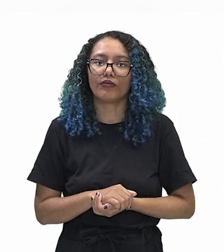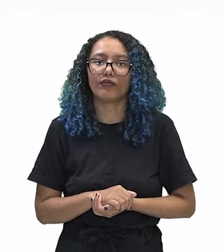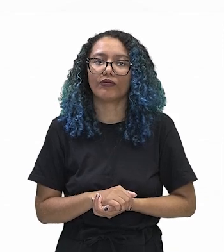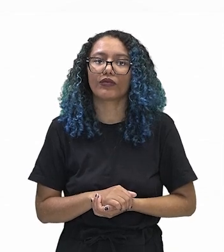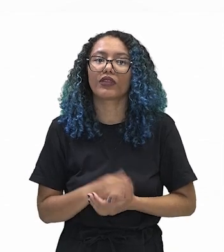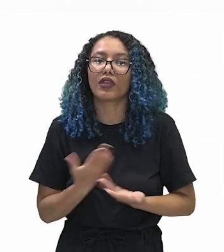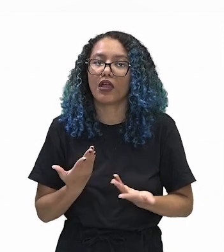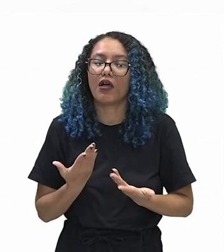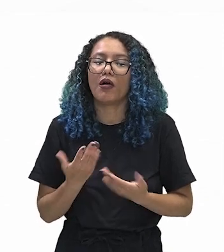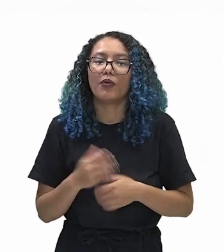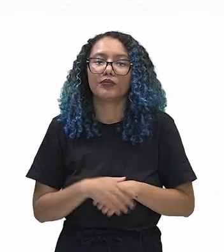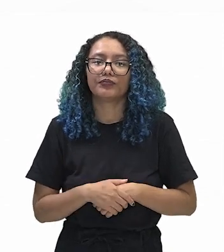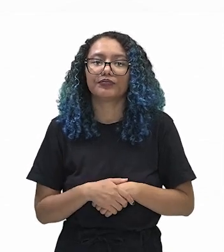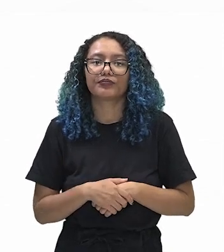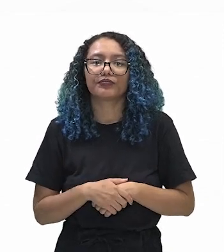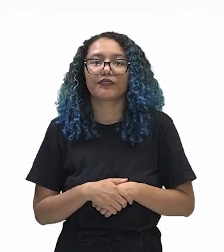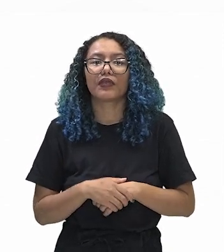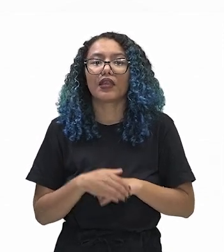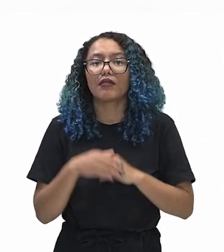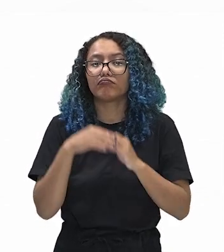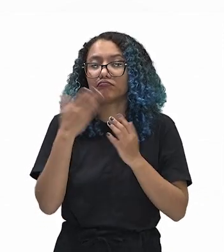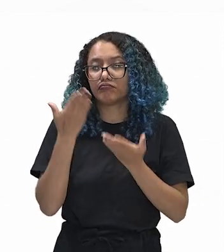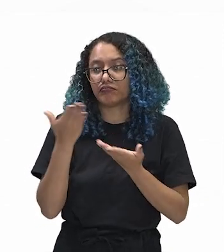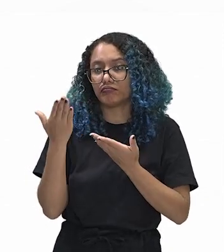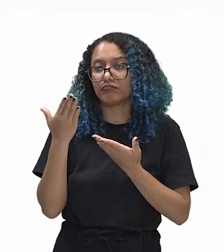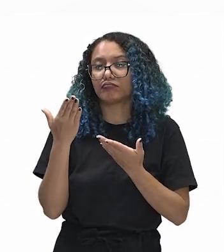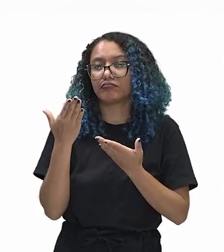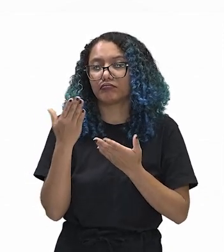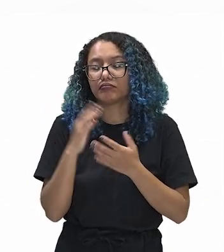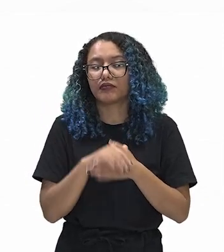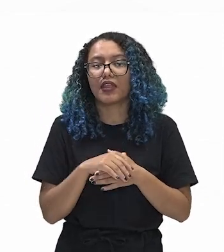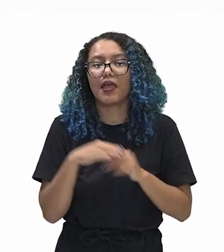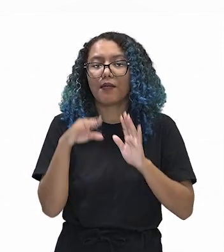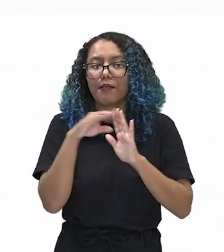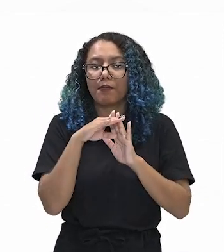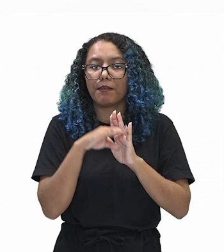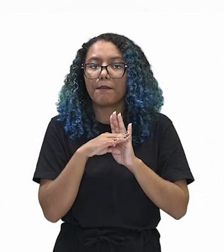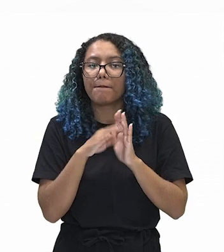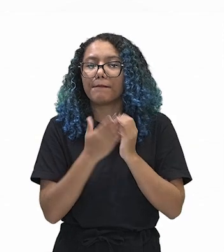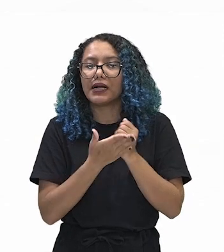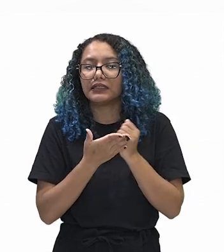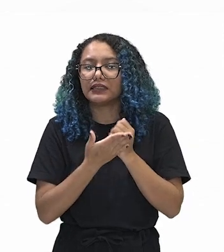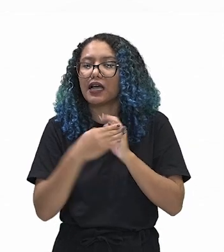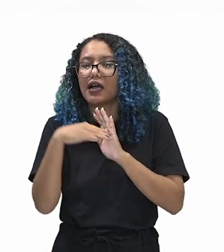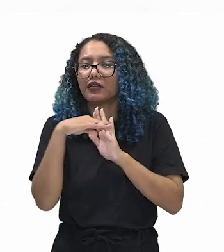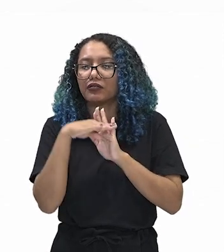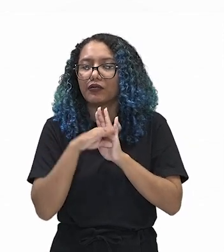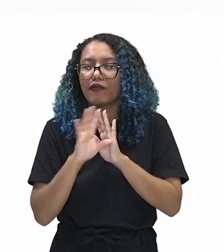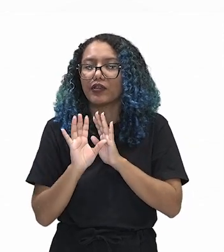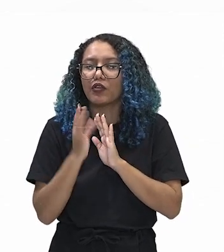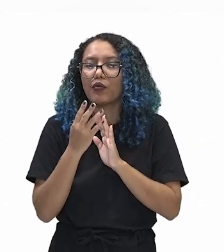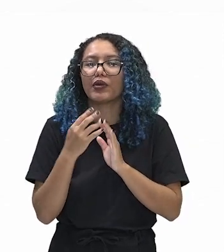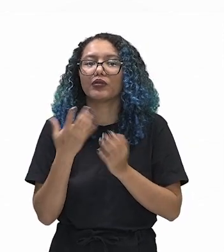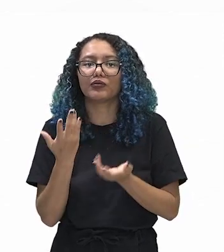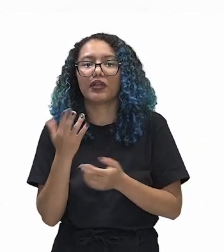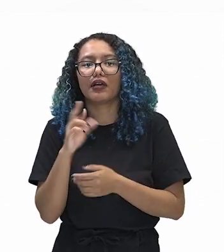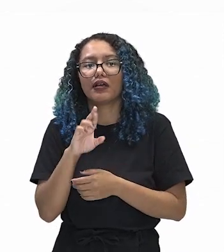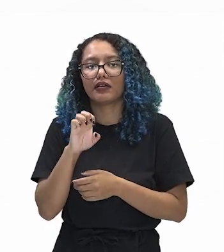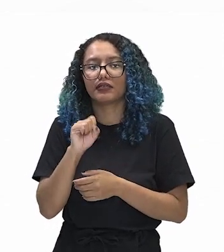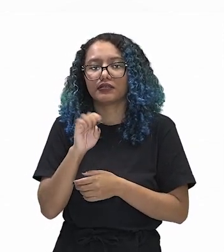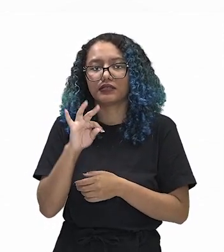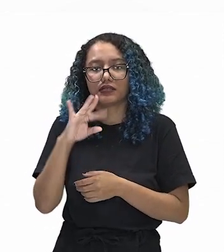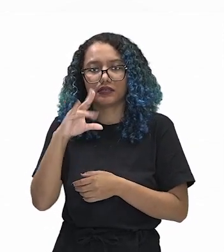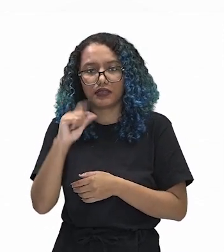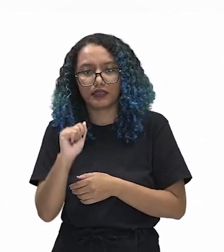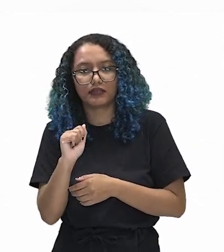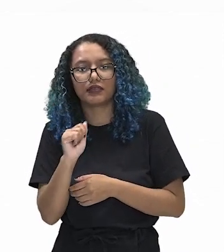funcionamento, ele é baseado naquilo que nós chamamos de resistência elétrica equivalente, tá, pessoal? Então é exatamente